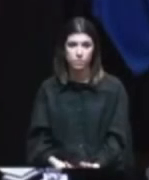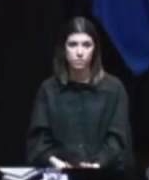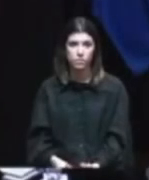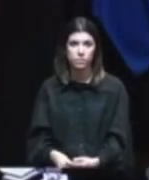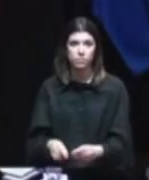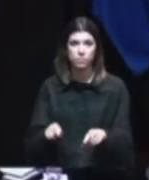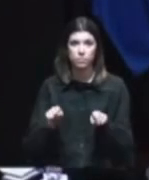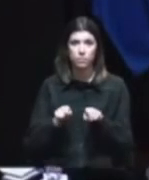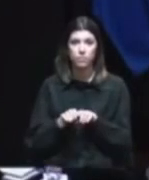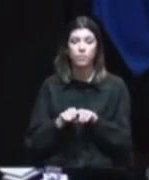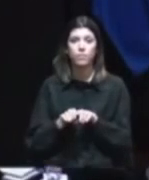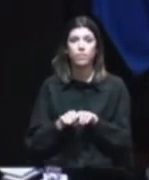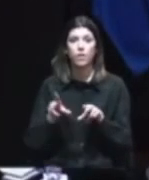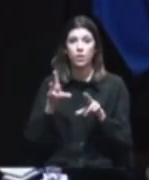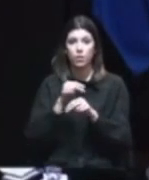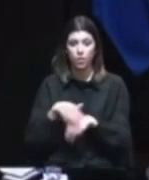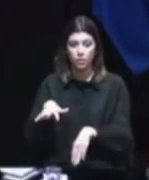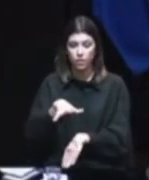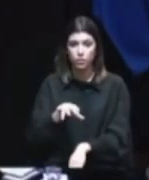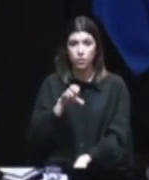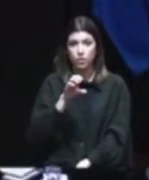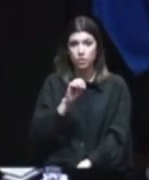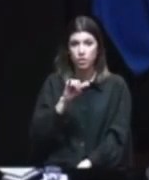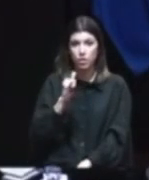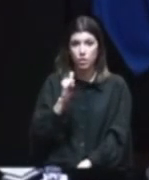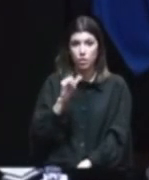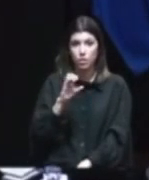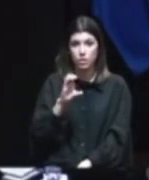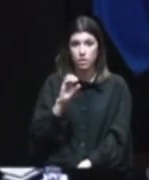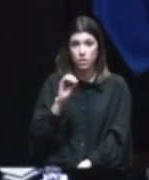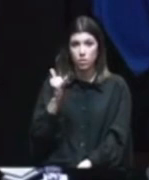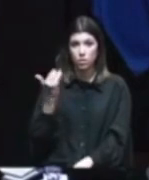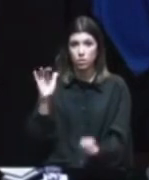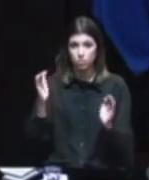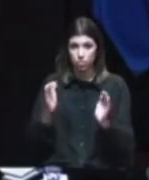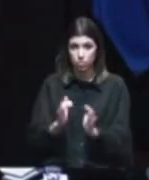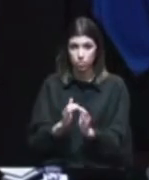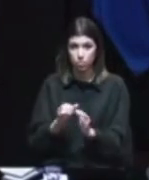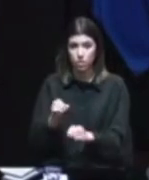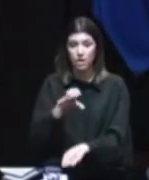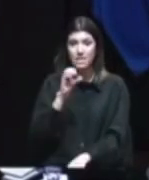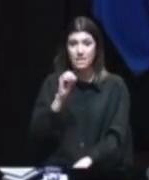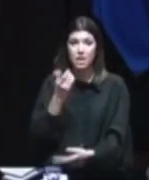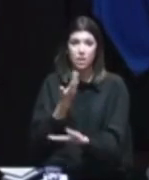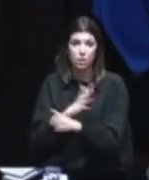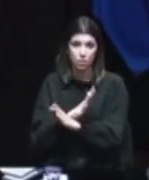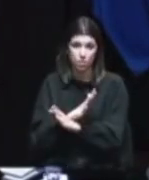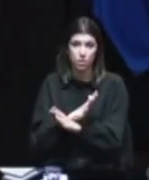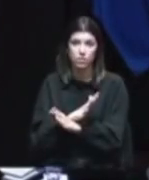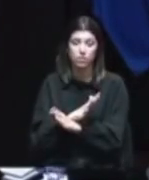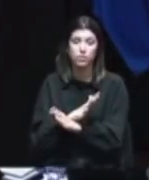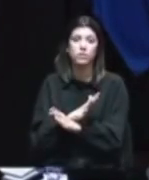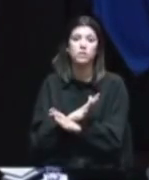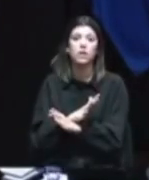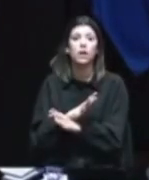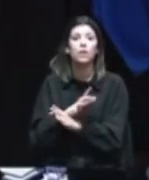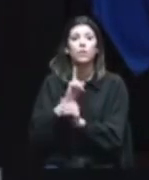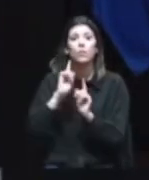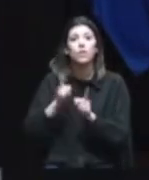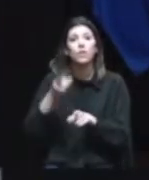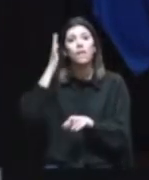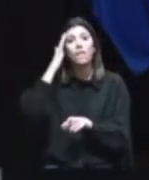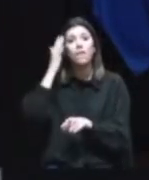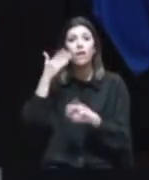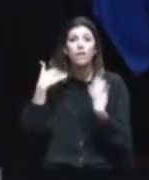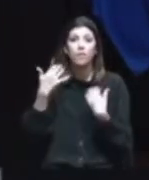O estabelecimento das novas zonas de emissões reduzidas na cidade de Lisboa, e em particular a zero da Avenida Baixa Chiado, tinha início previsto para o verão